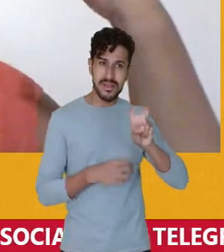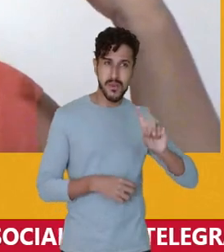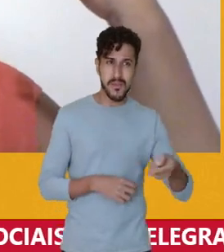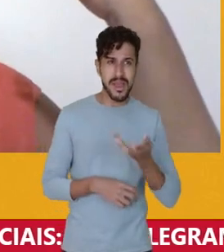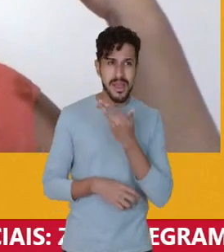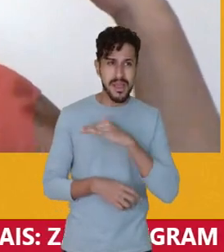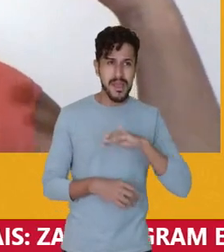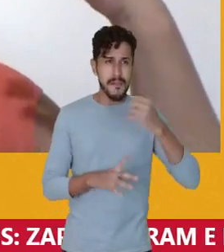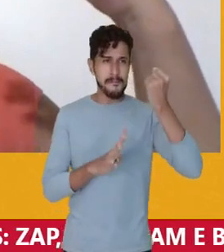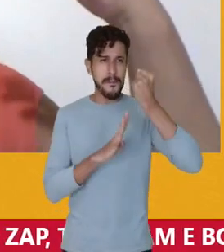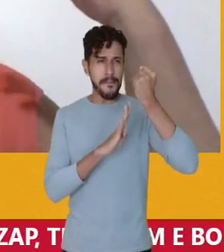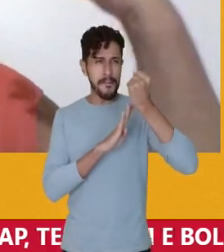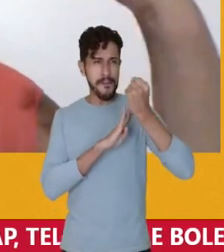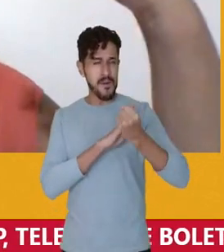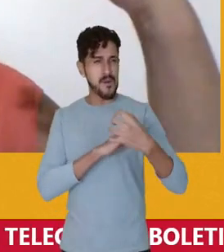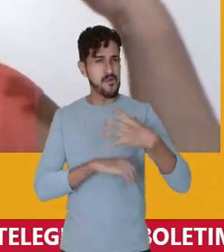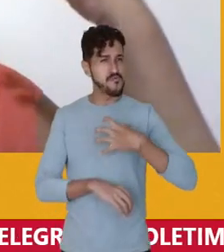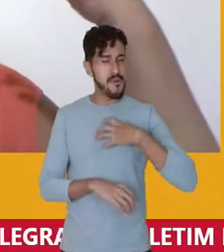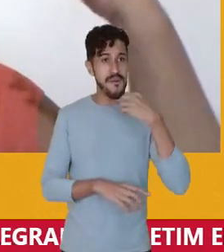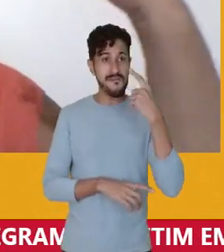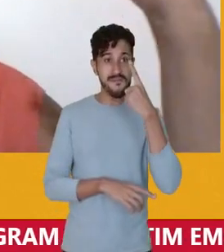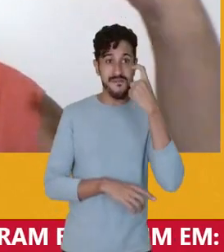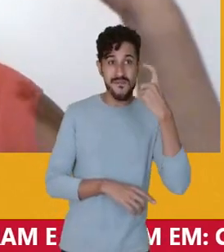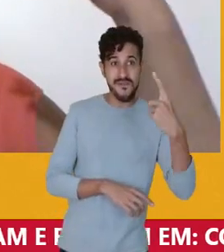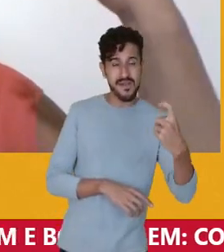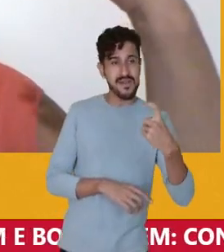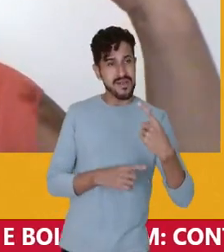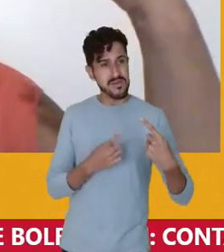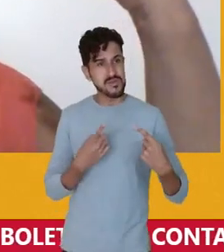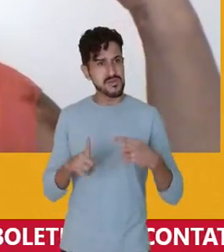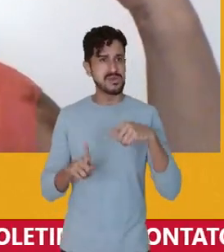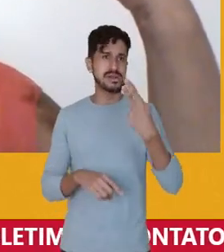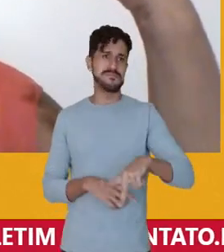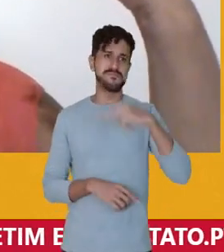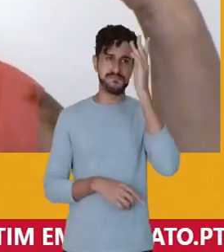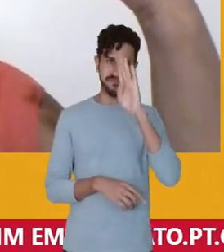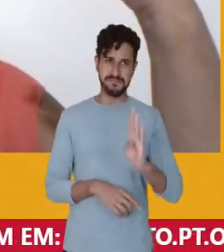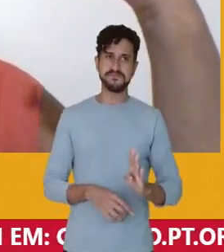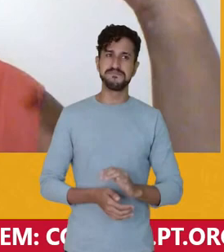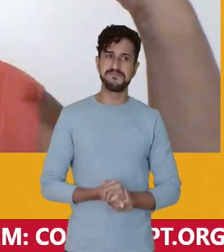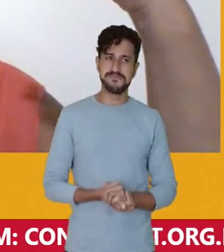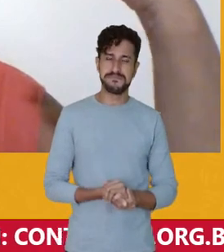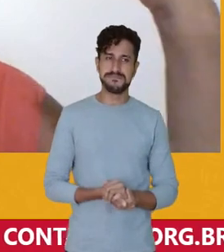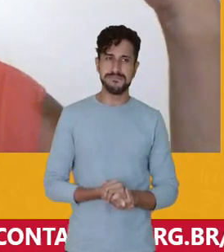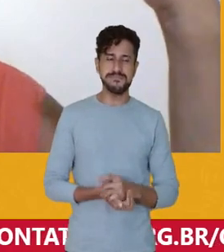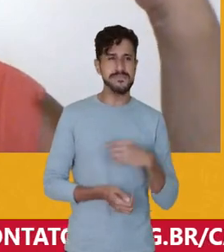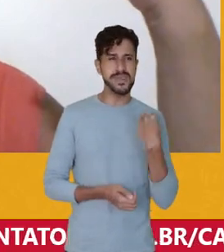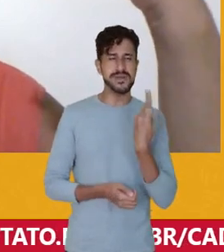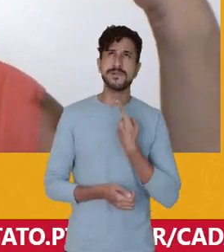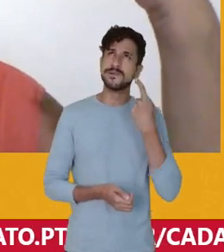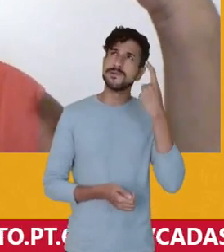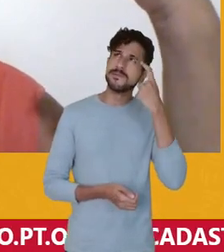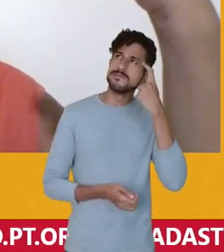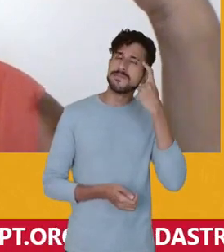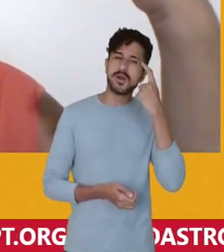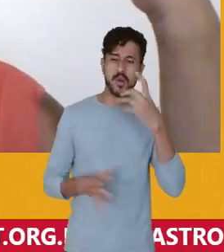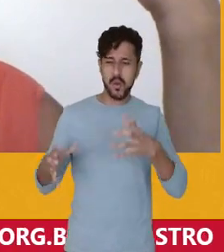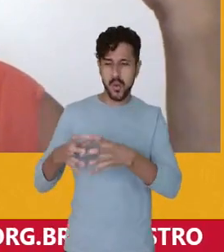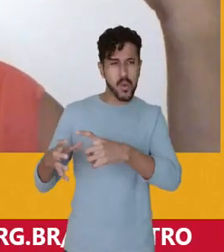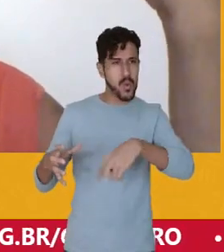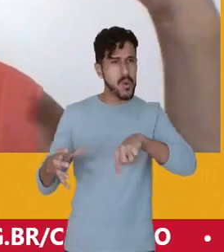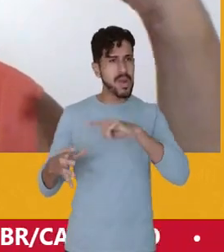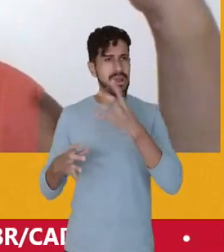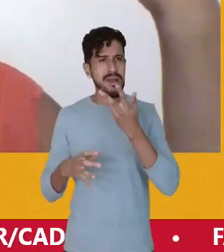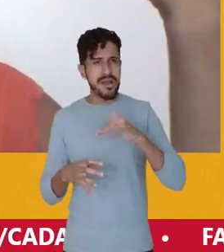crianças foram mortas de forma violenta e intencional no nosso país. Então, quando a gente pensa essas crianças,